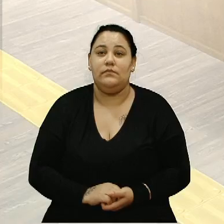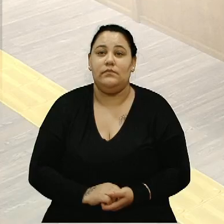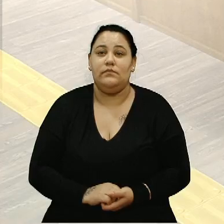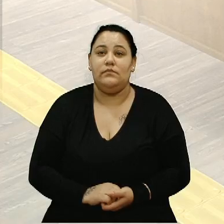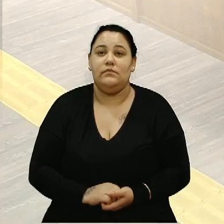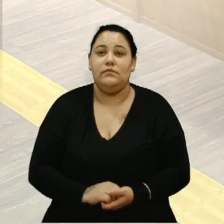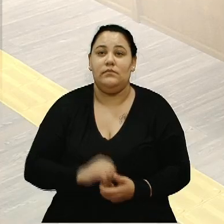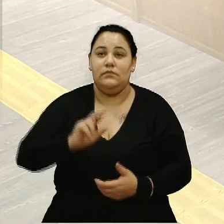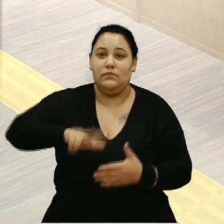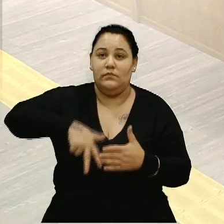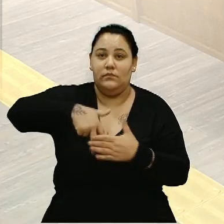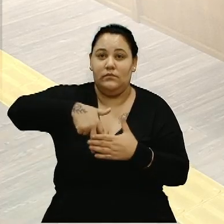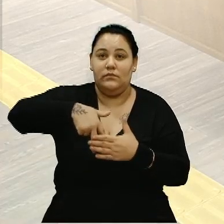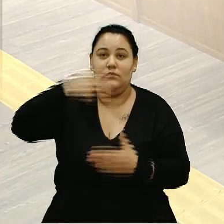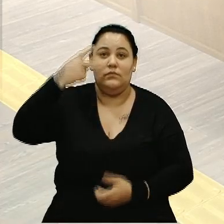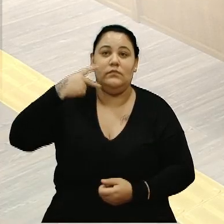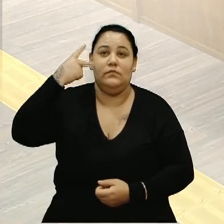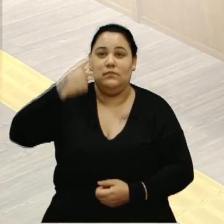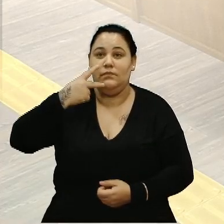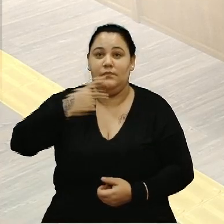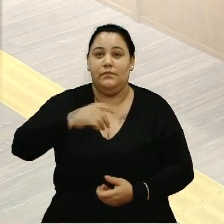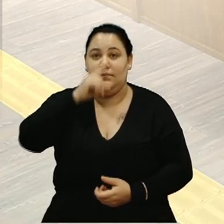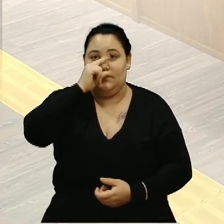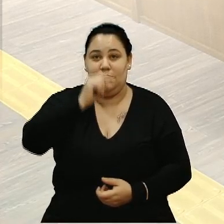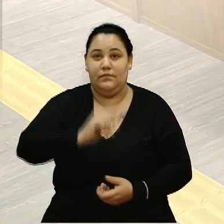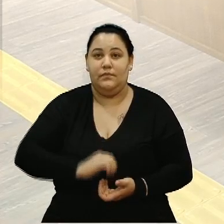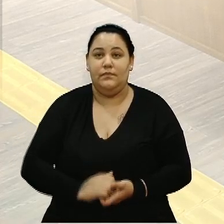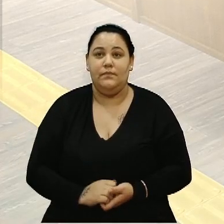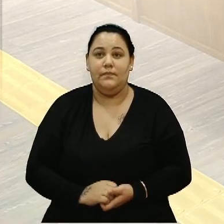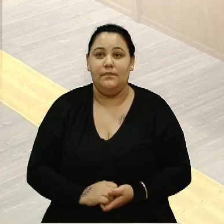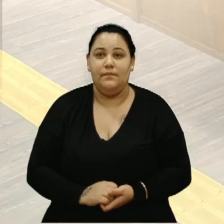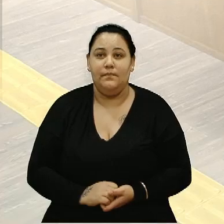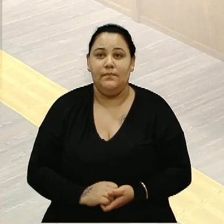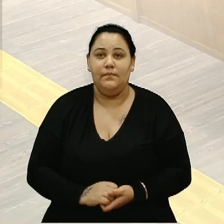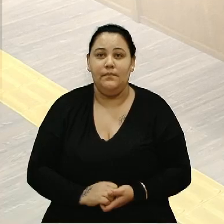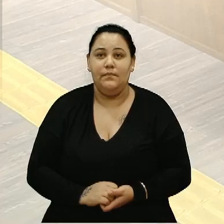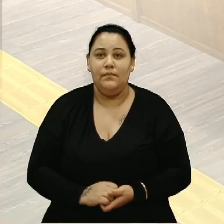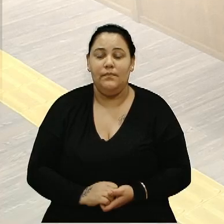Na tribuna, vereador Sandro Fantinel.